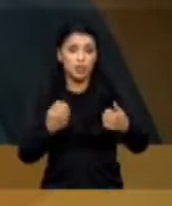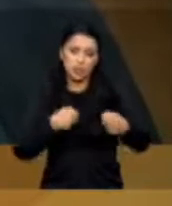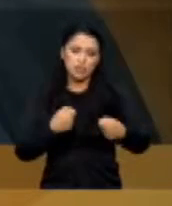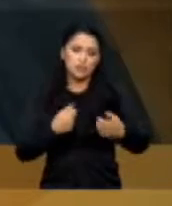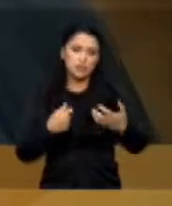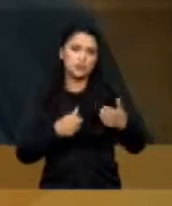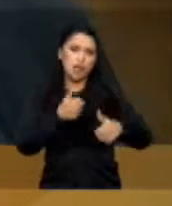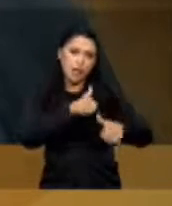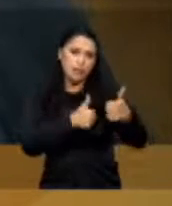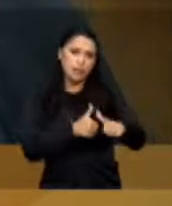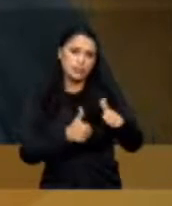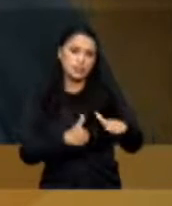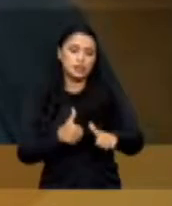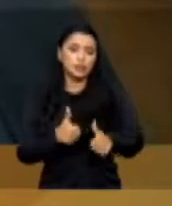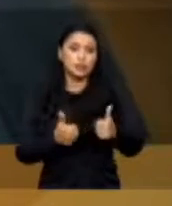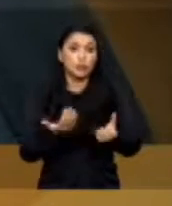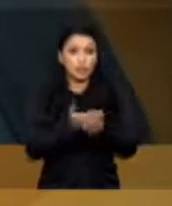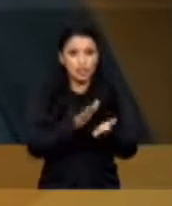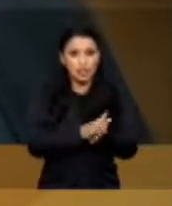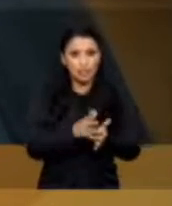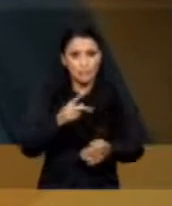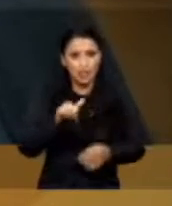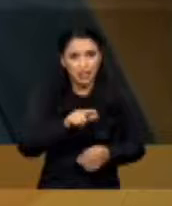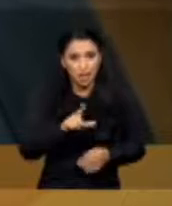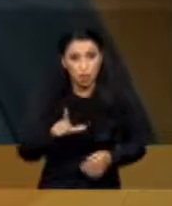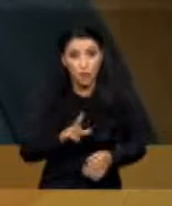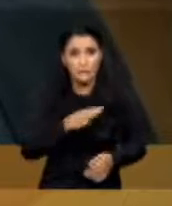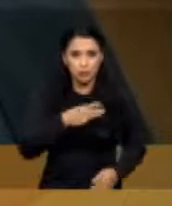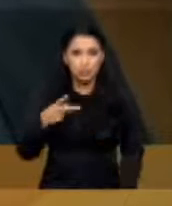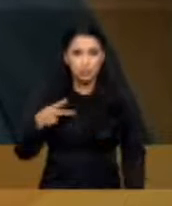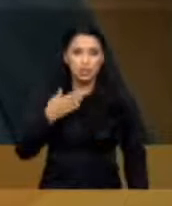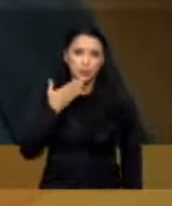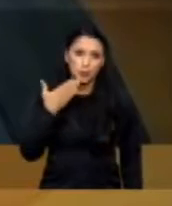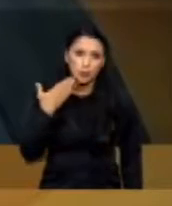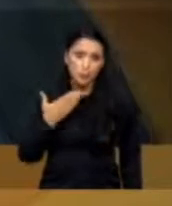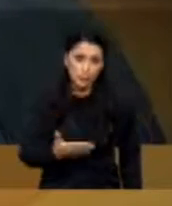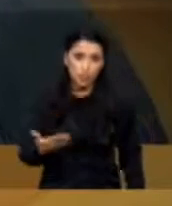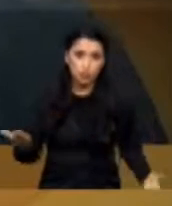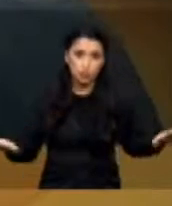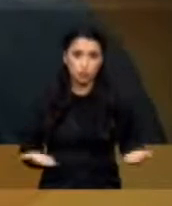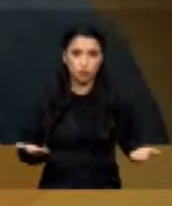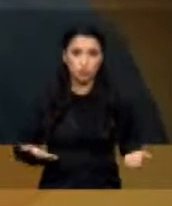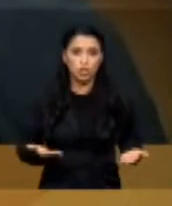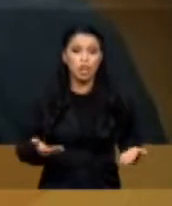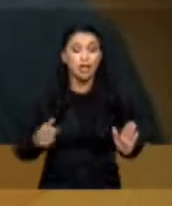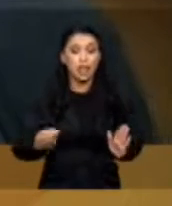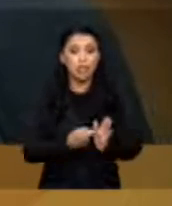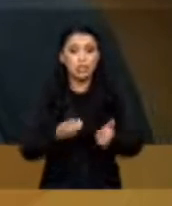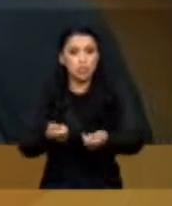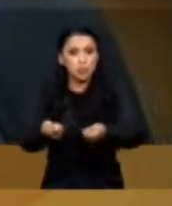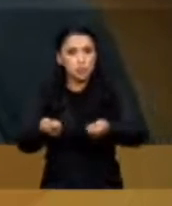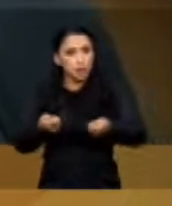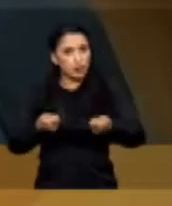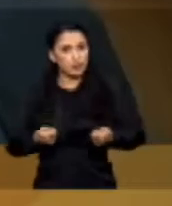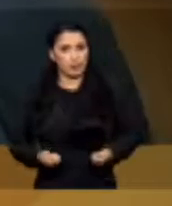ao longo de um devido processo legal. Mas o que o Ministério Público pede no dia de hoje é o recebimento da denúncia para